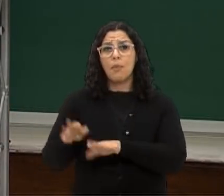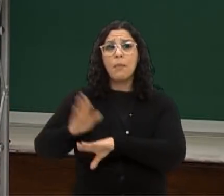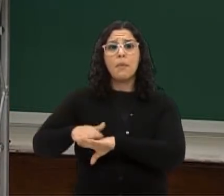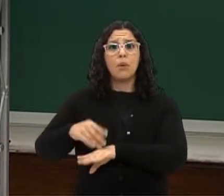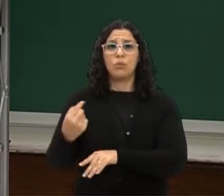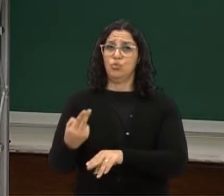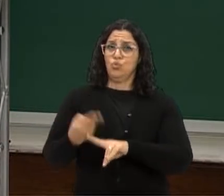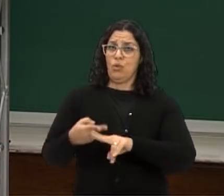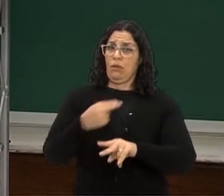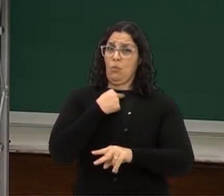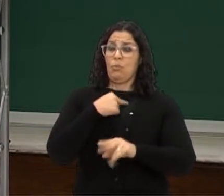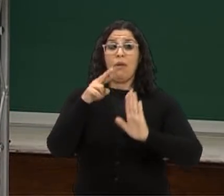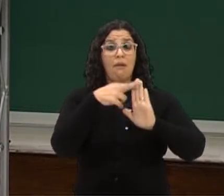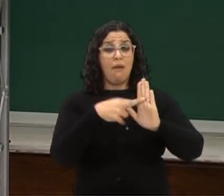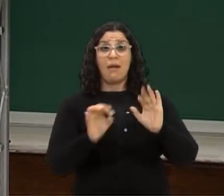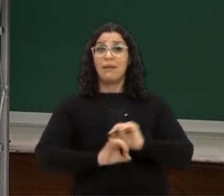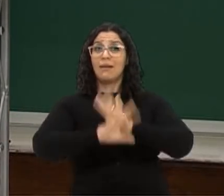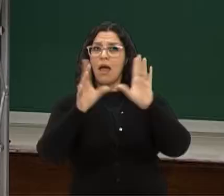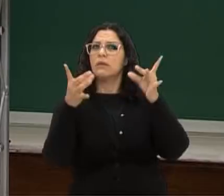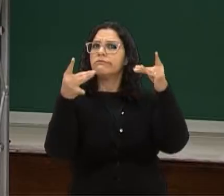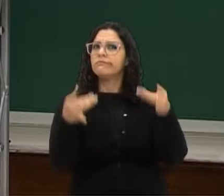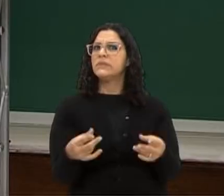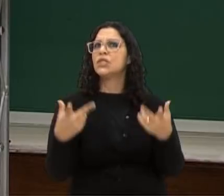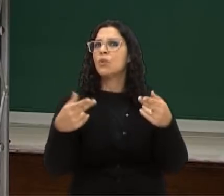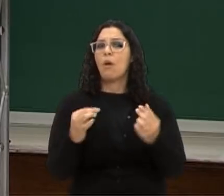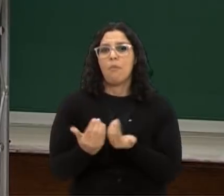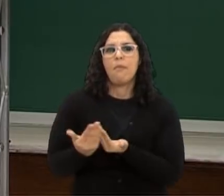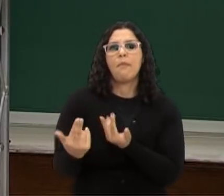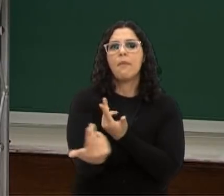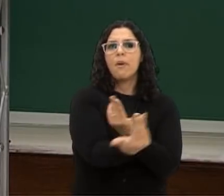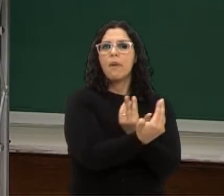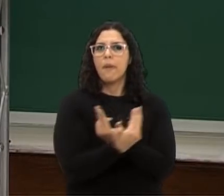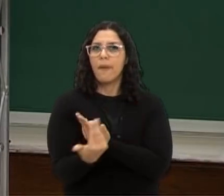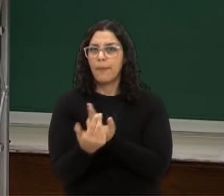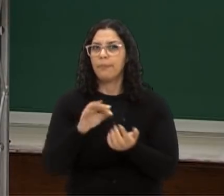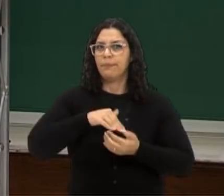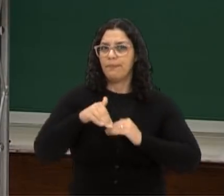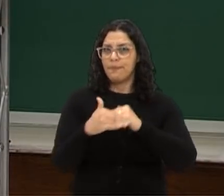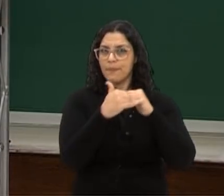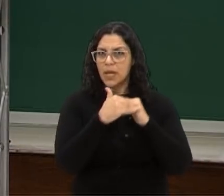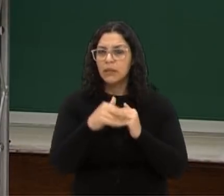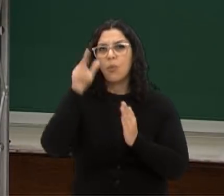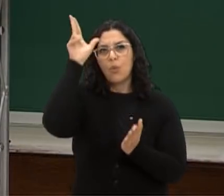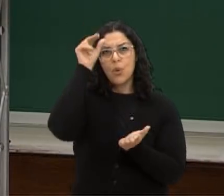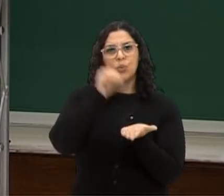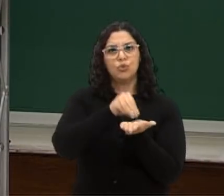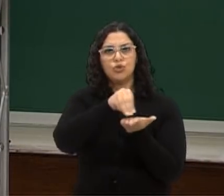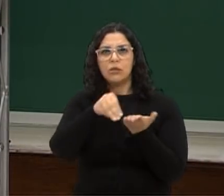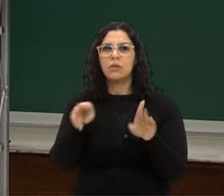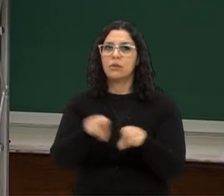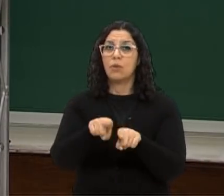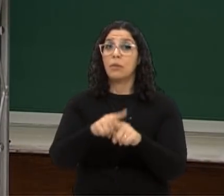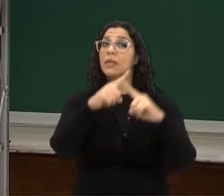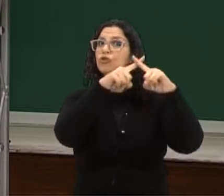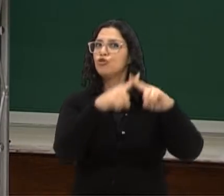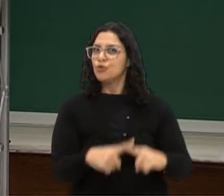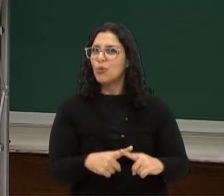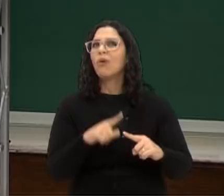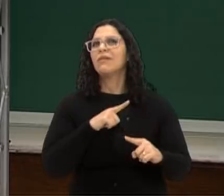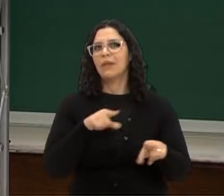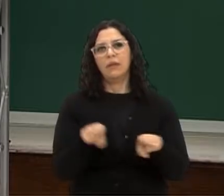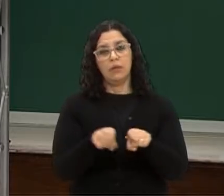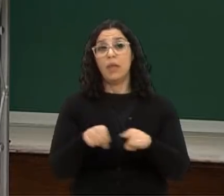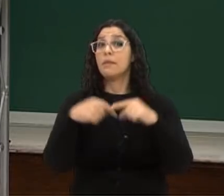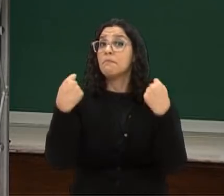Porque já as regras são estipuladas já por uma federação. Então, é a mesma coisa com o xadrez. Ser competitiva, né? Ela tem que ter